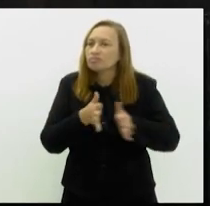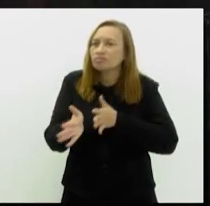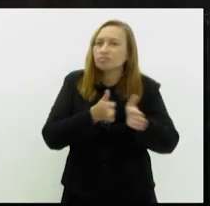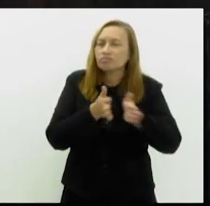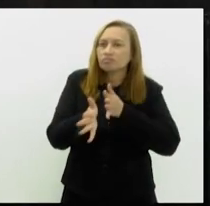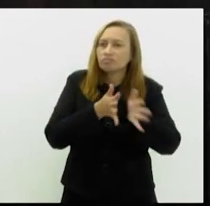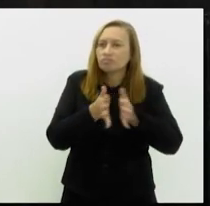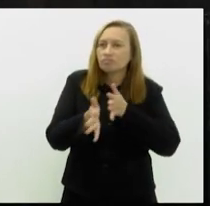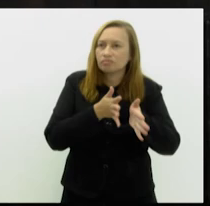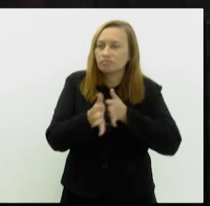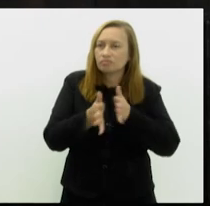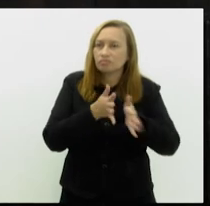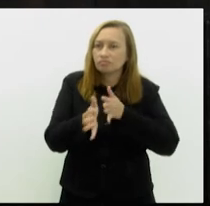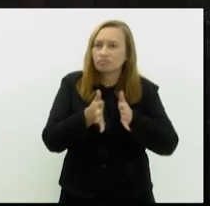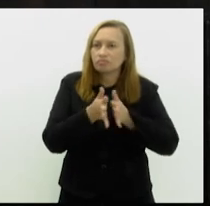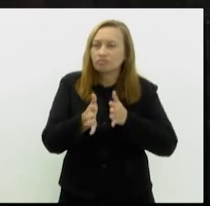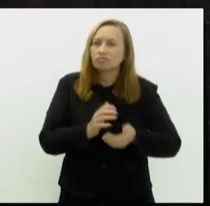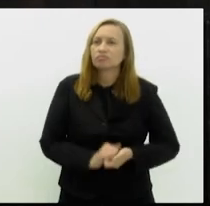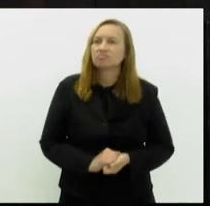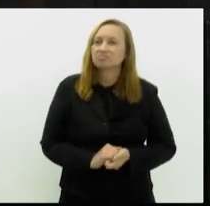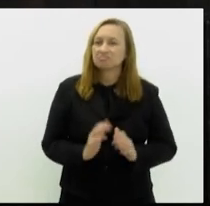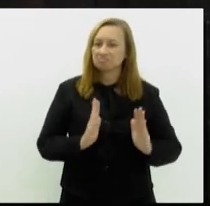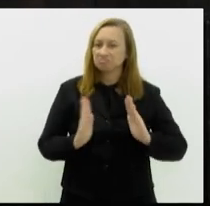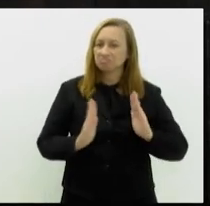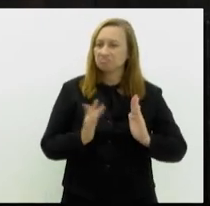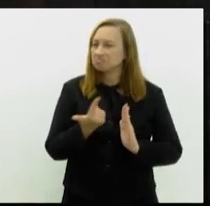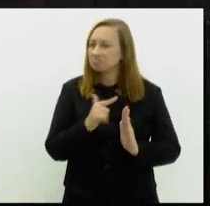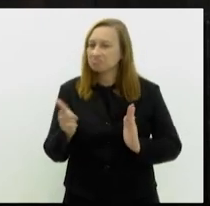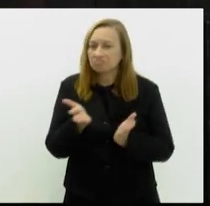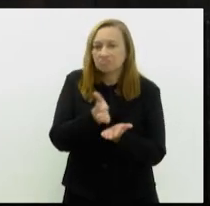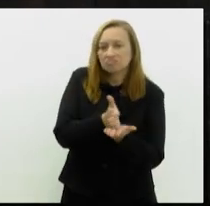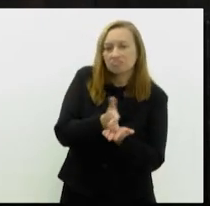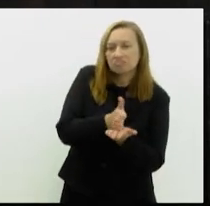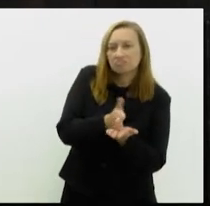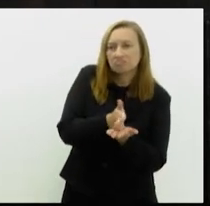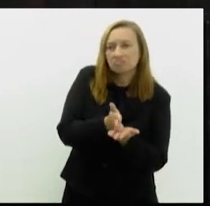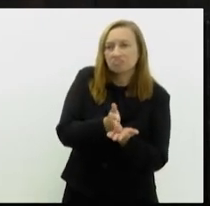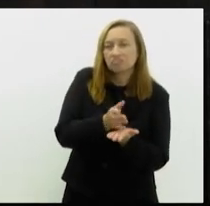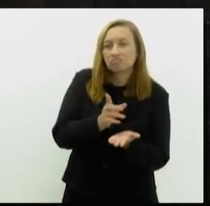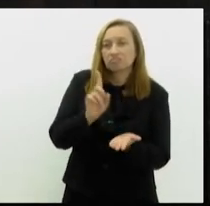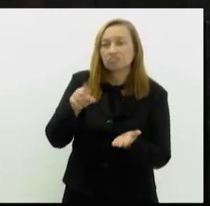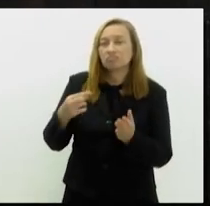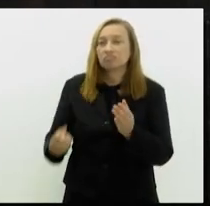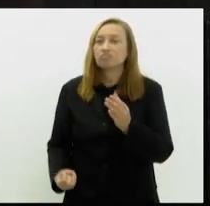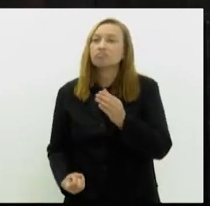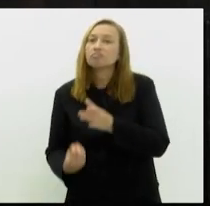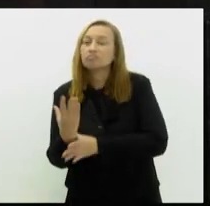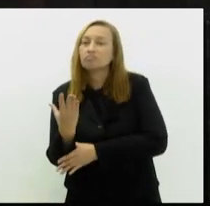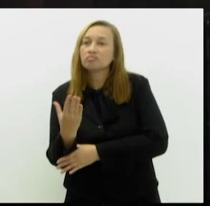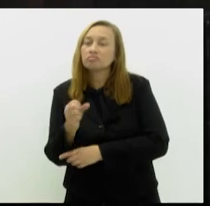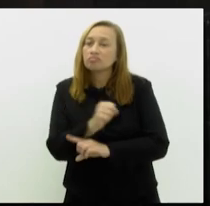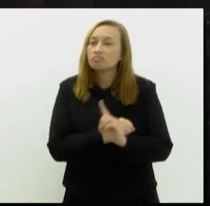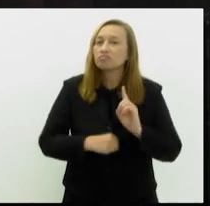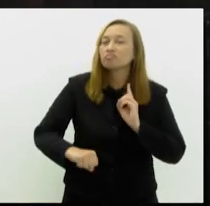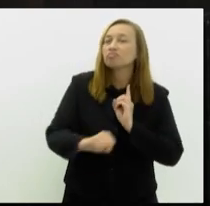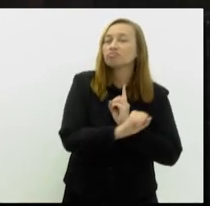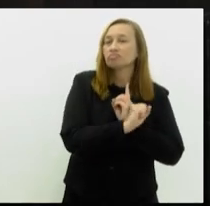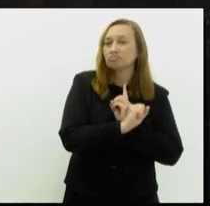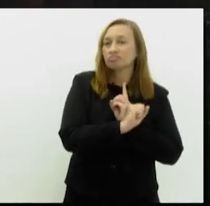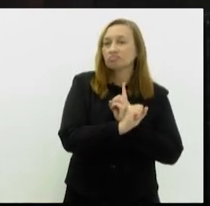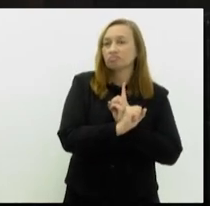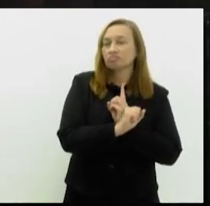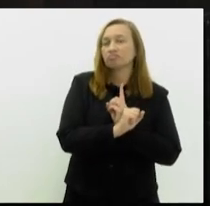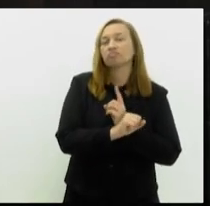acessos. E, nesse período, não se tem fronteira. A fronteira é uma construção social, uma construção